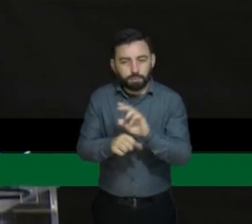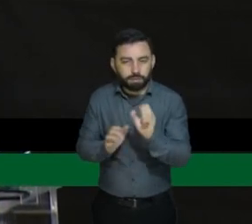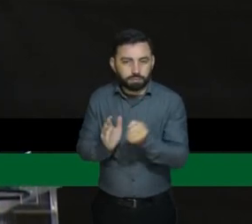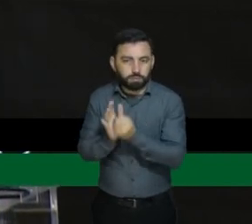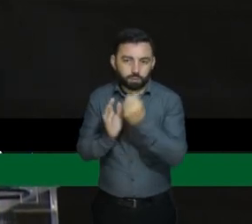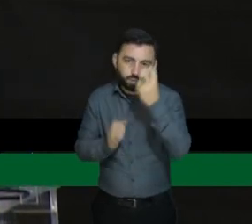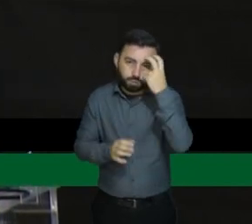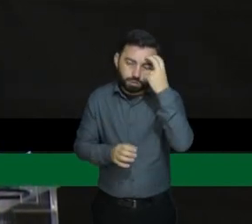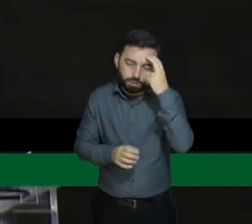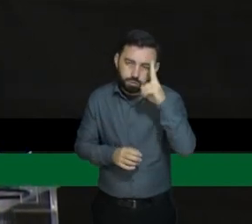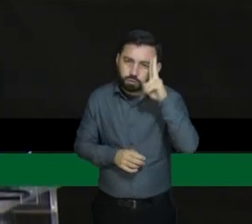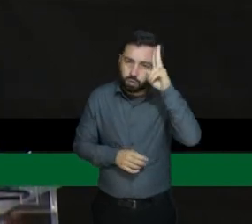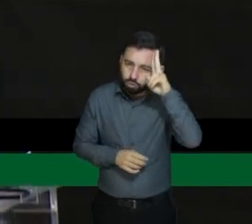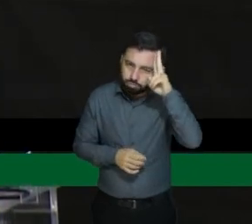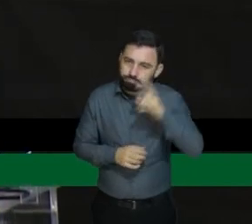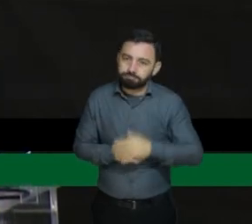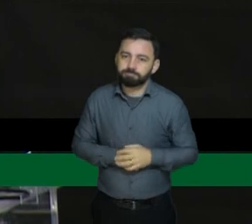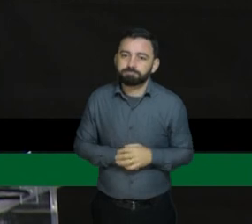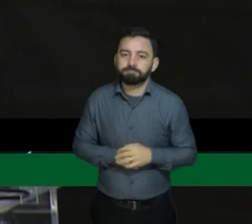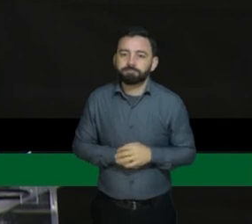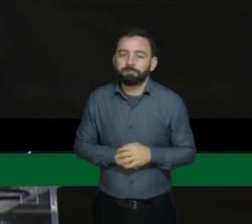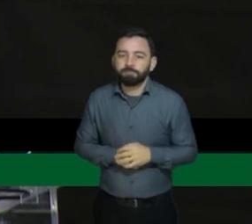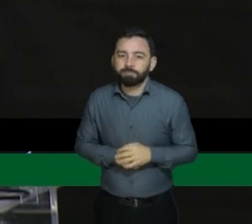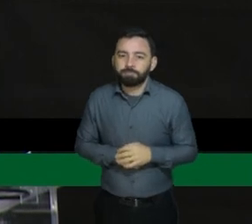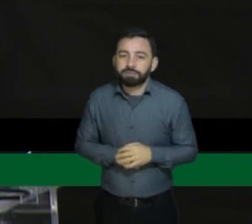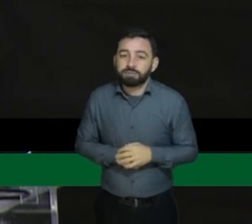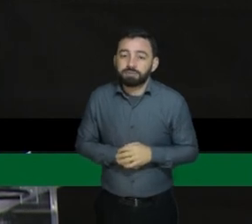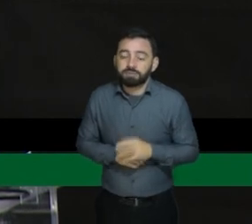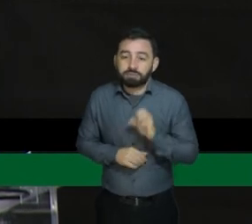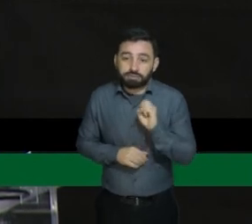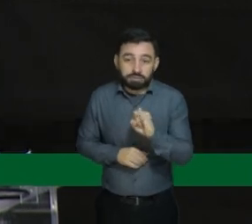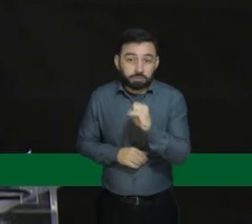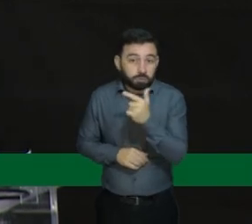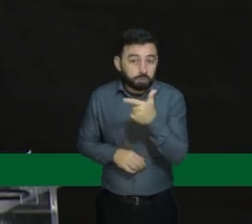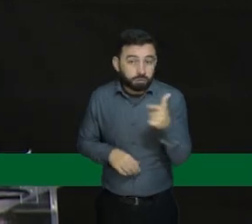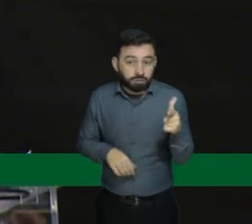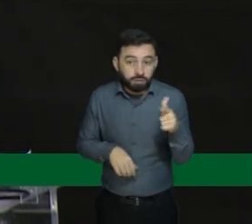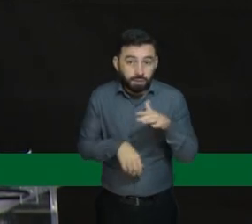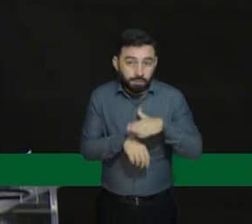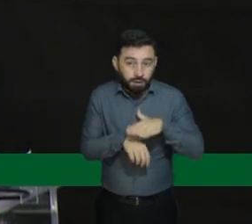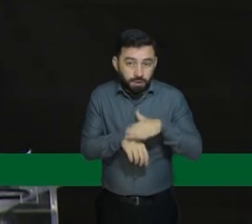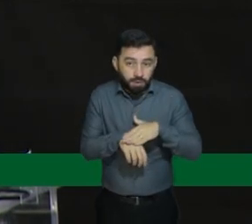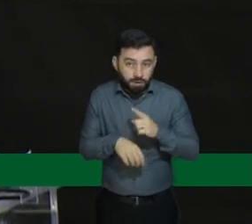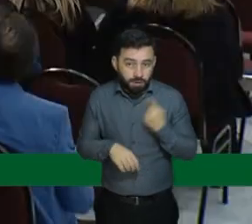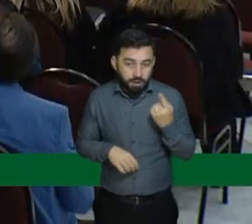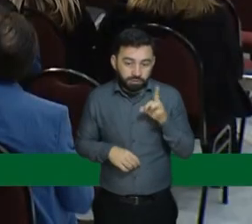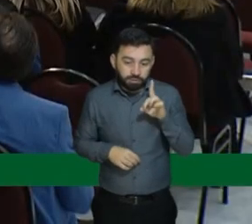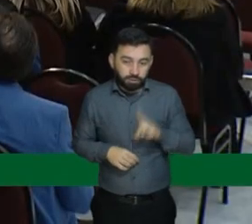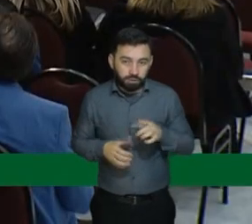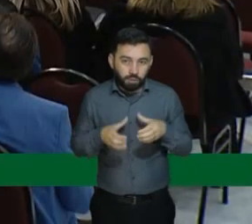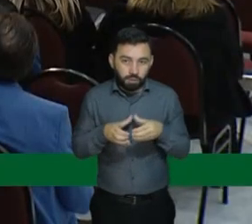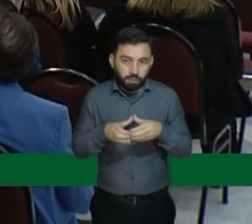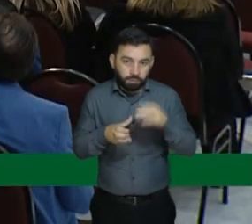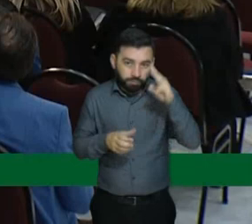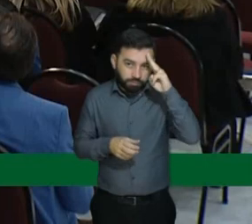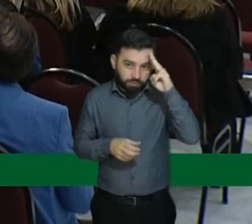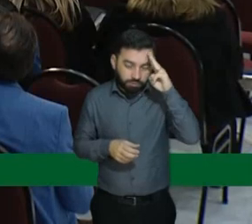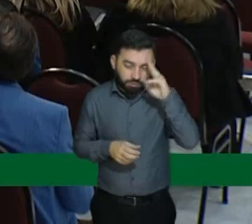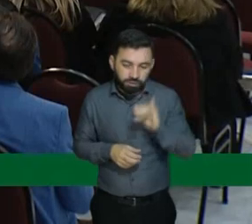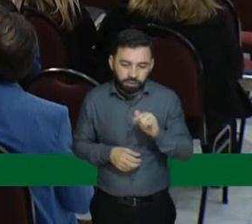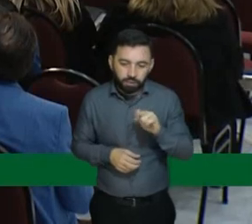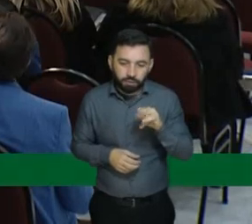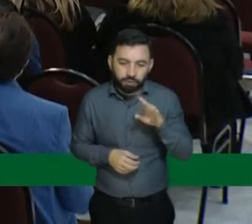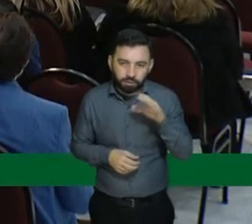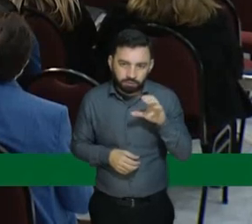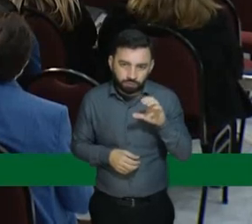e histórico. Não fosse a intervenção com ações da diretoria do Grupo Escoteiro Iguaçu, na